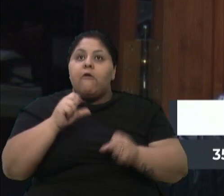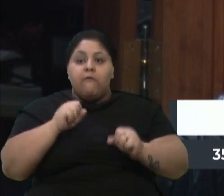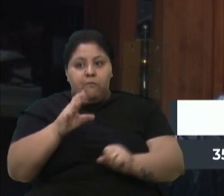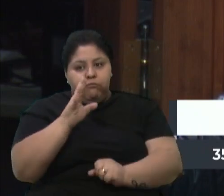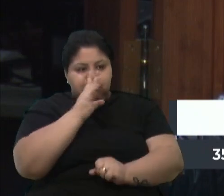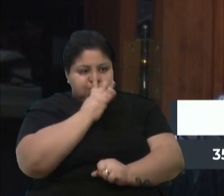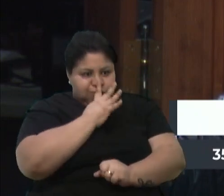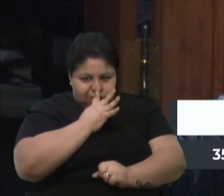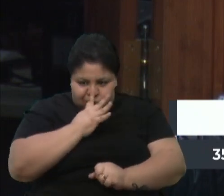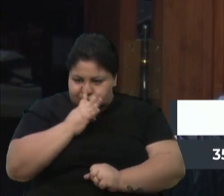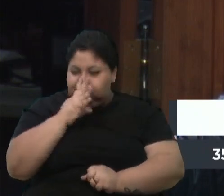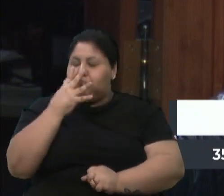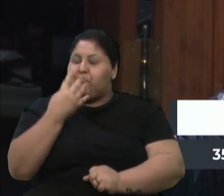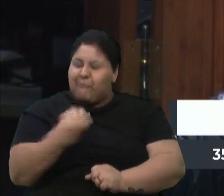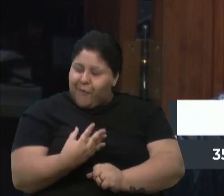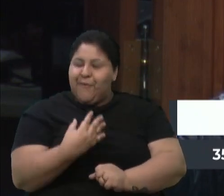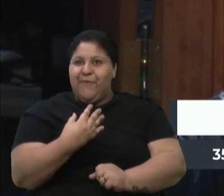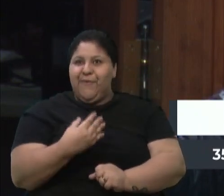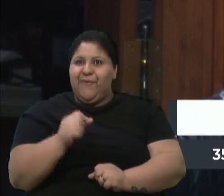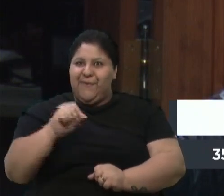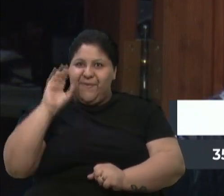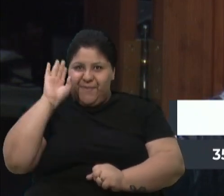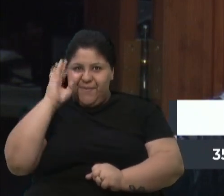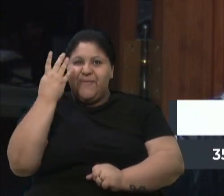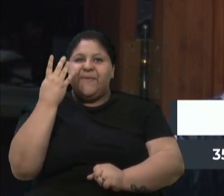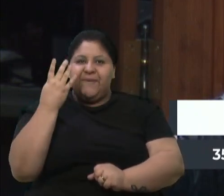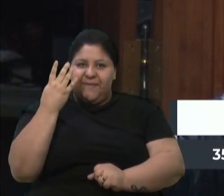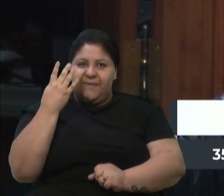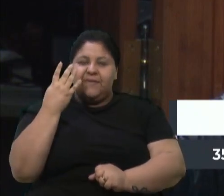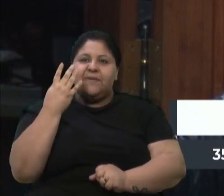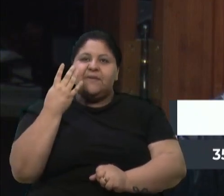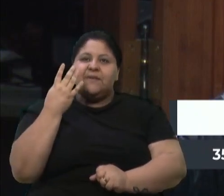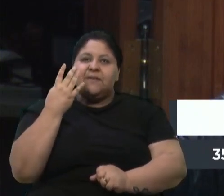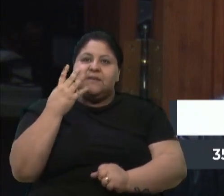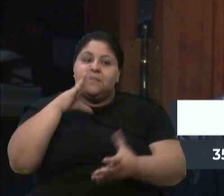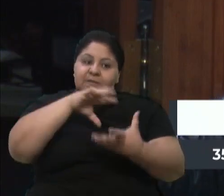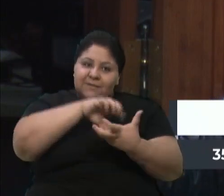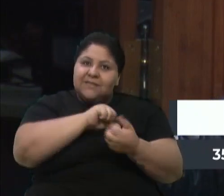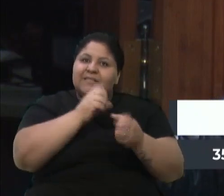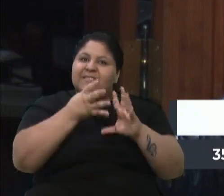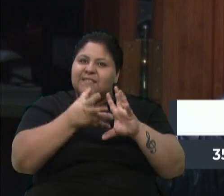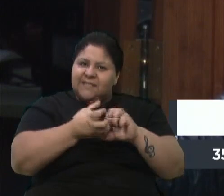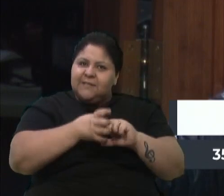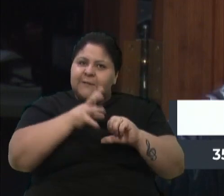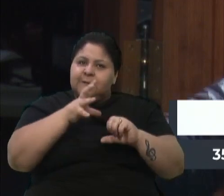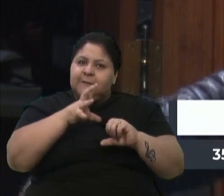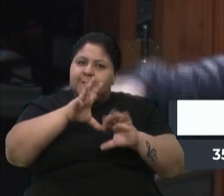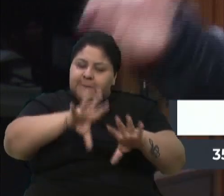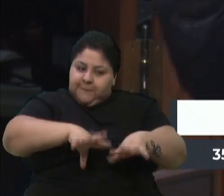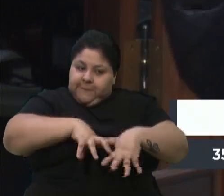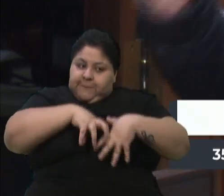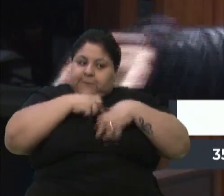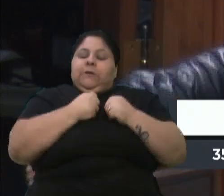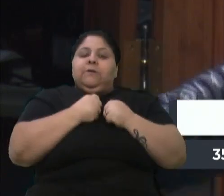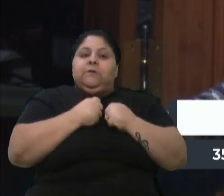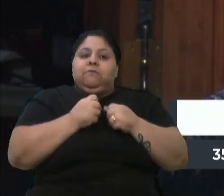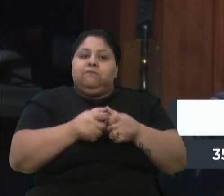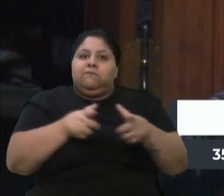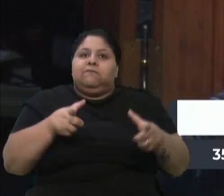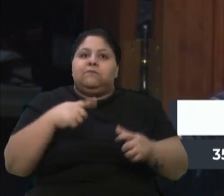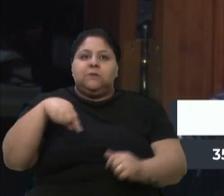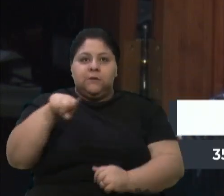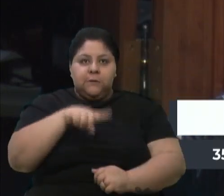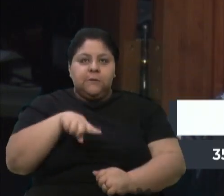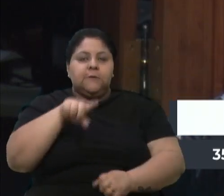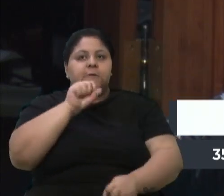que está acontecendo, porque são artistas que têm uma capacidade muito grande e eu